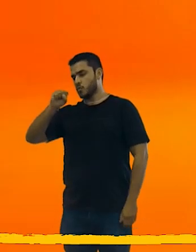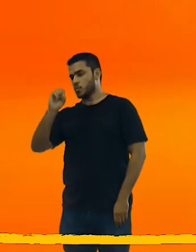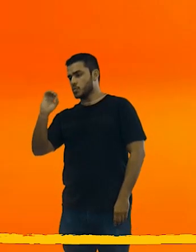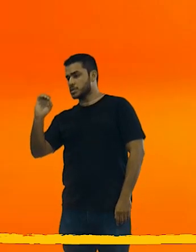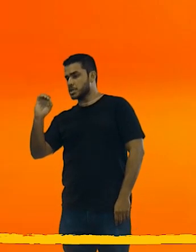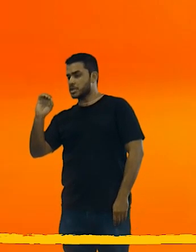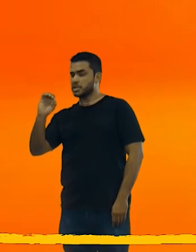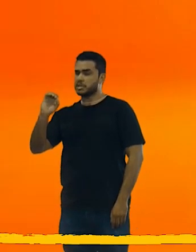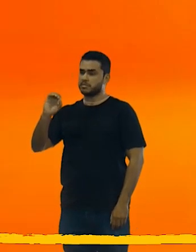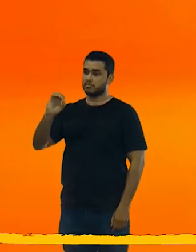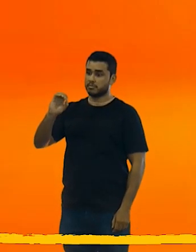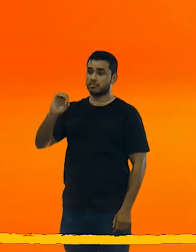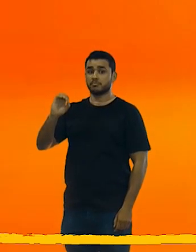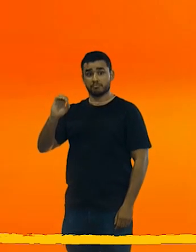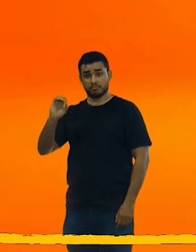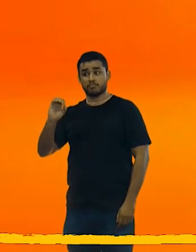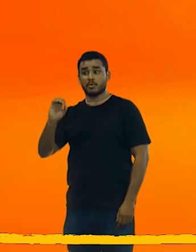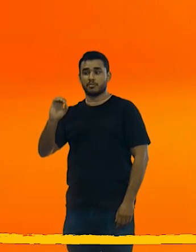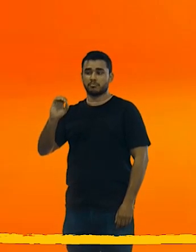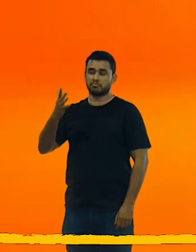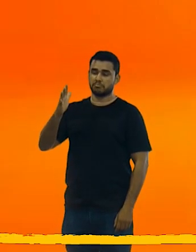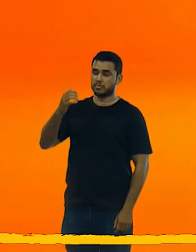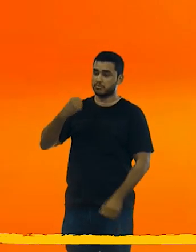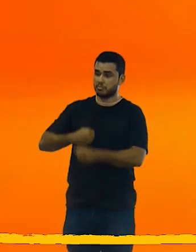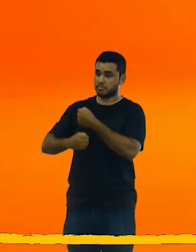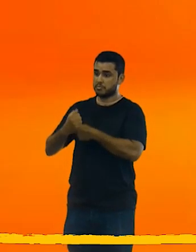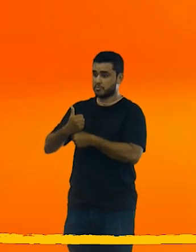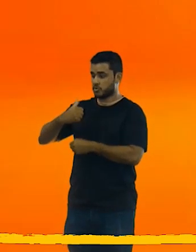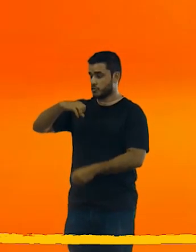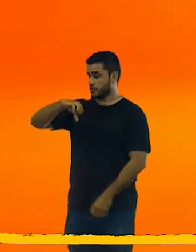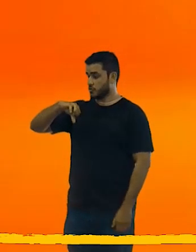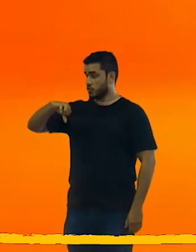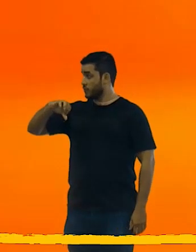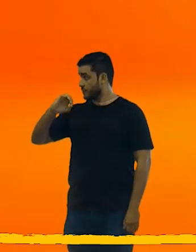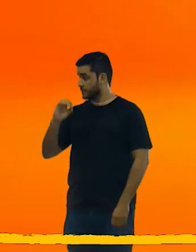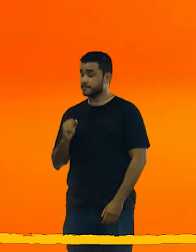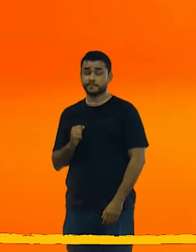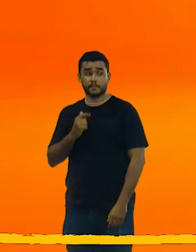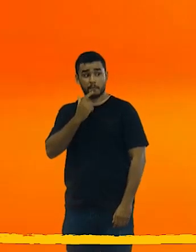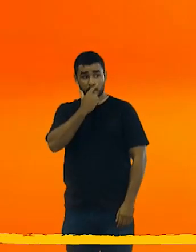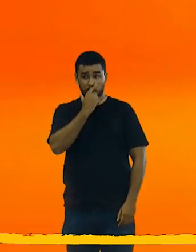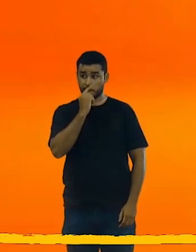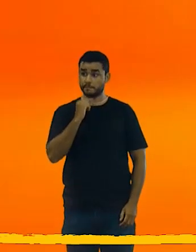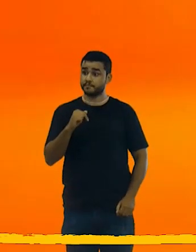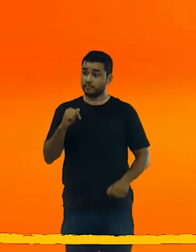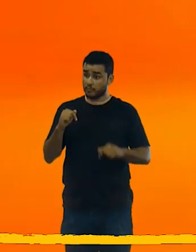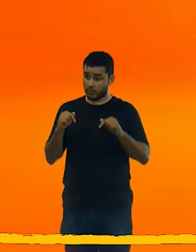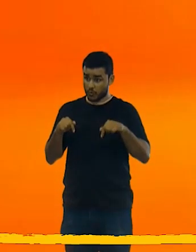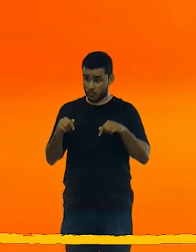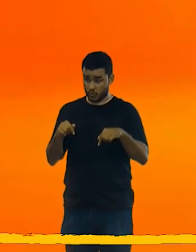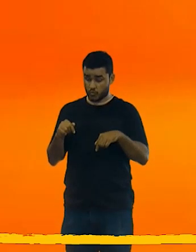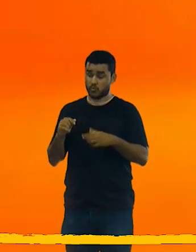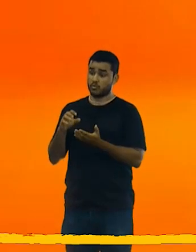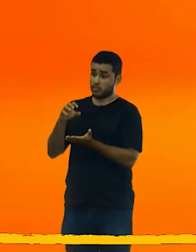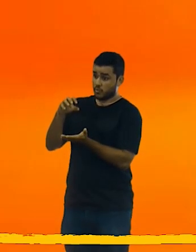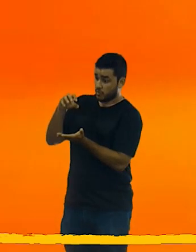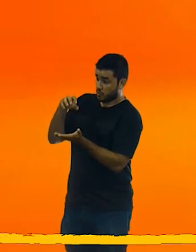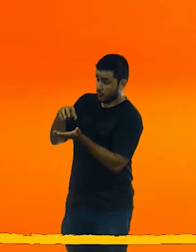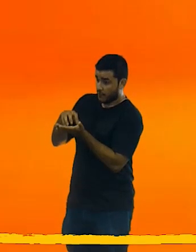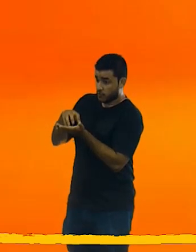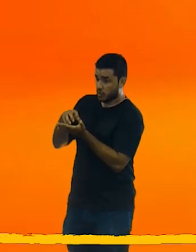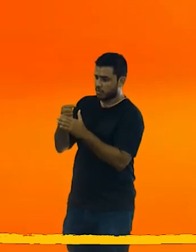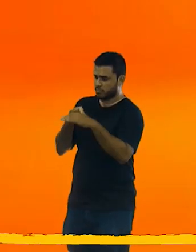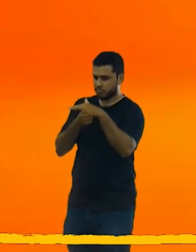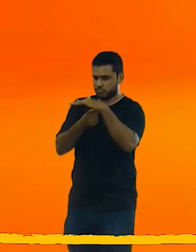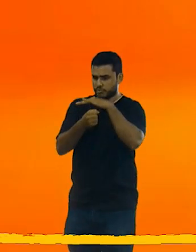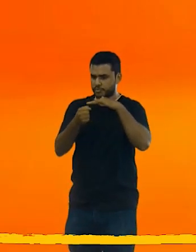e século 21, tá? Então, ele diz que a mão de obra de hoje, dessa cidade, ela vinha do